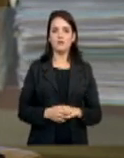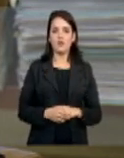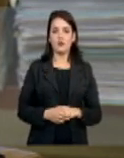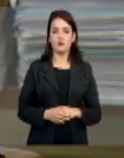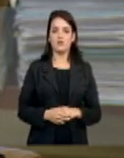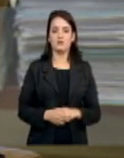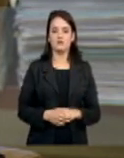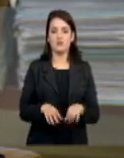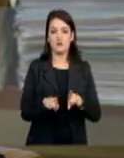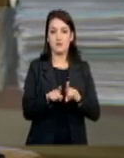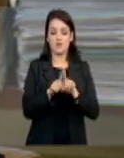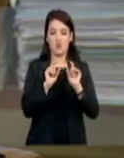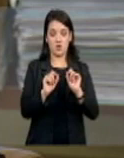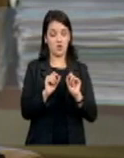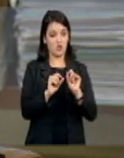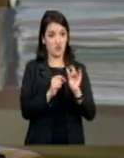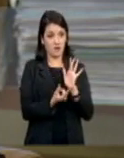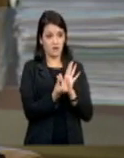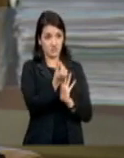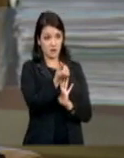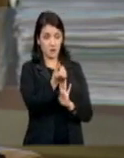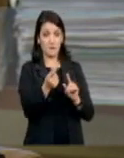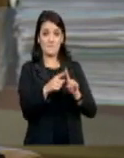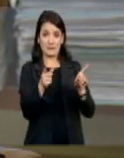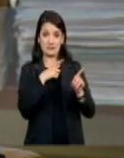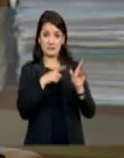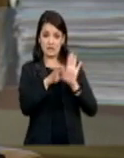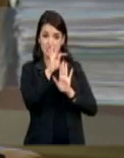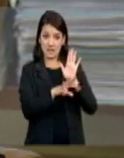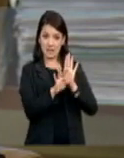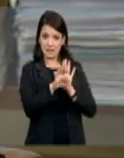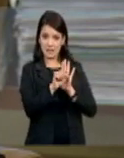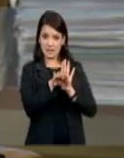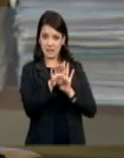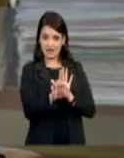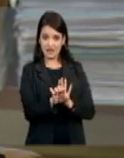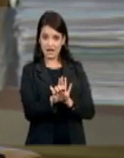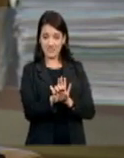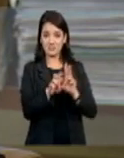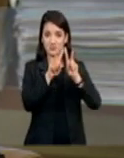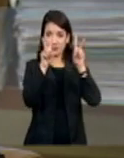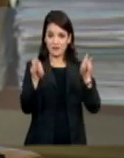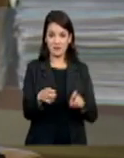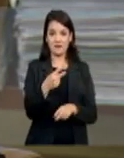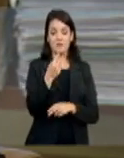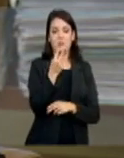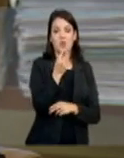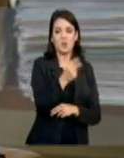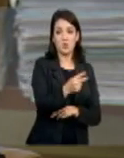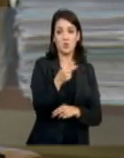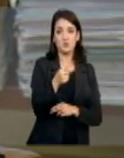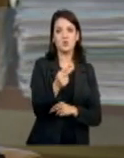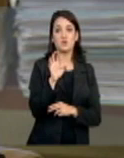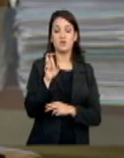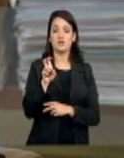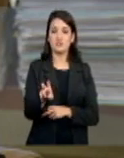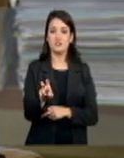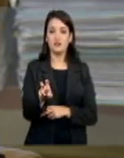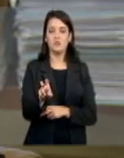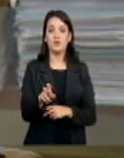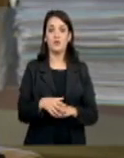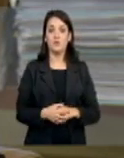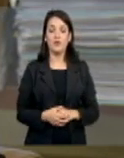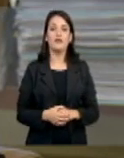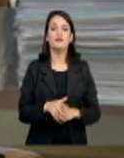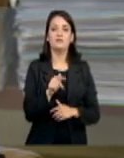esfera da bancada fiscal fixação de tese relação e têm medo tema 225 da sistemática da repercussão geral a lei